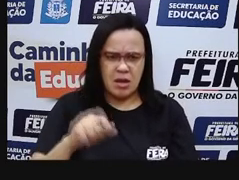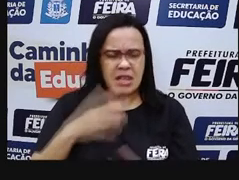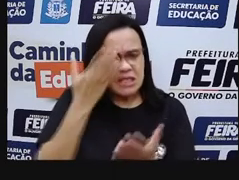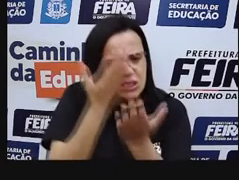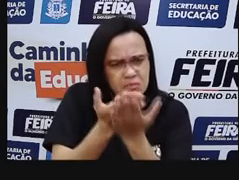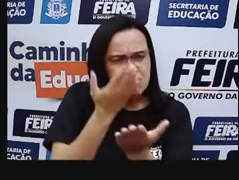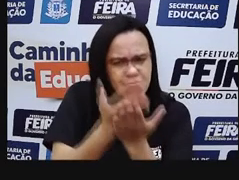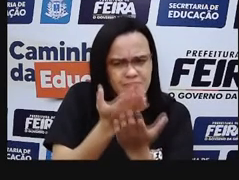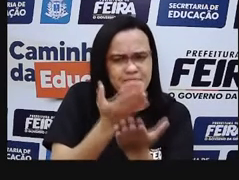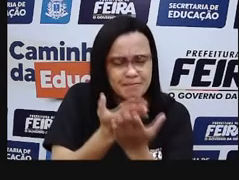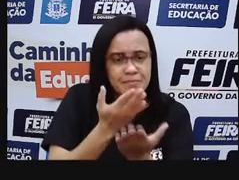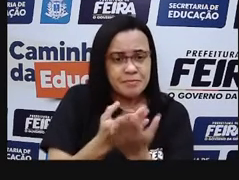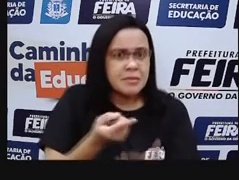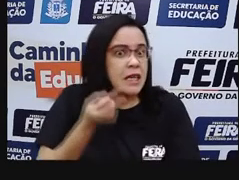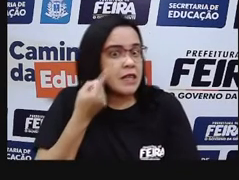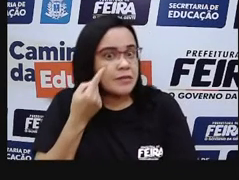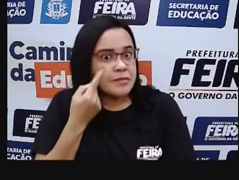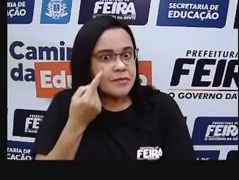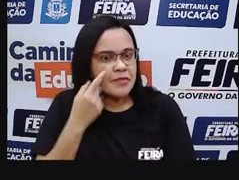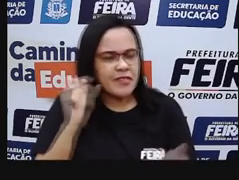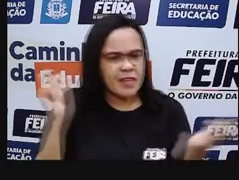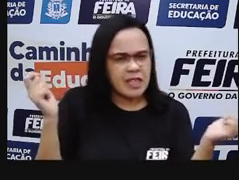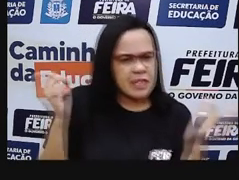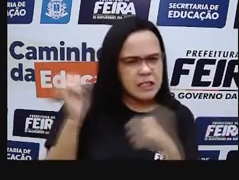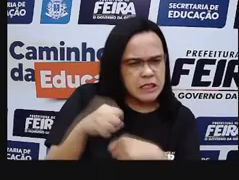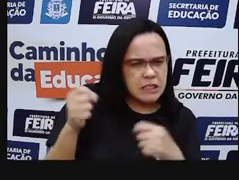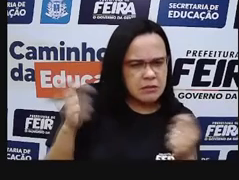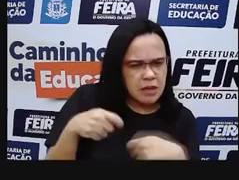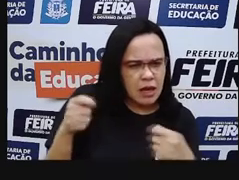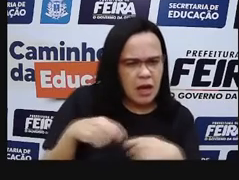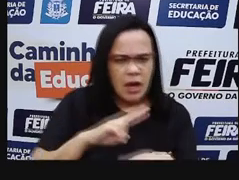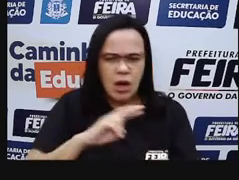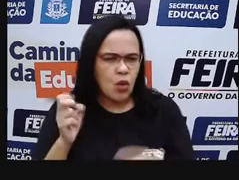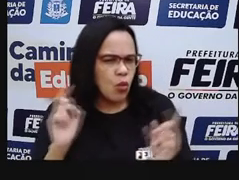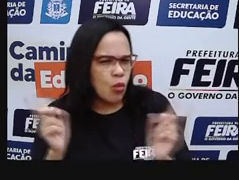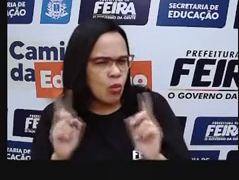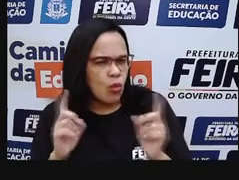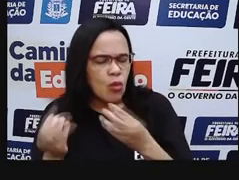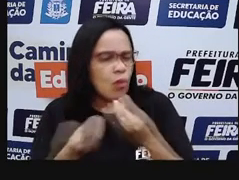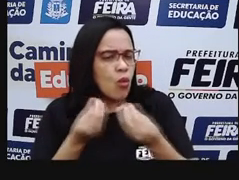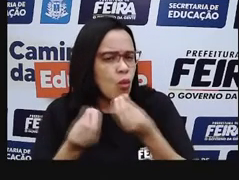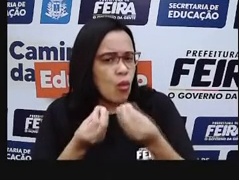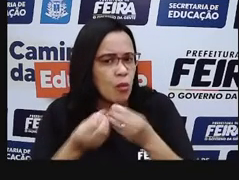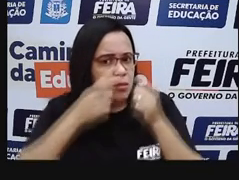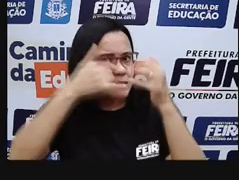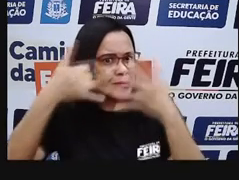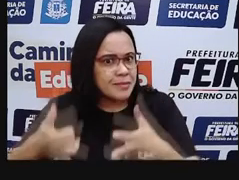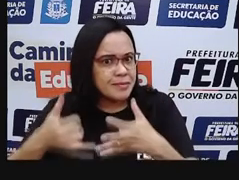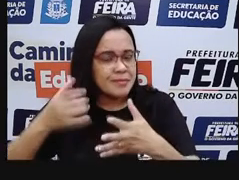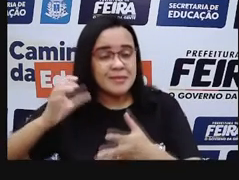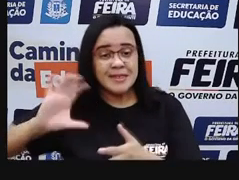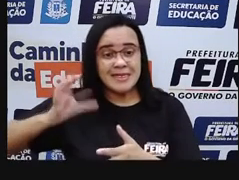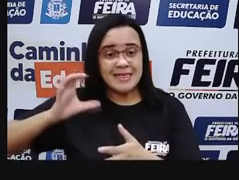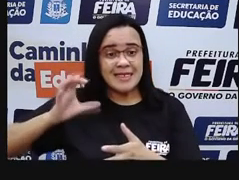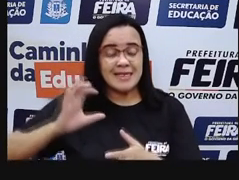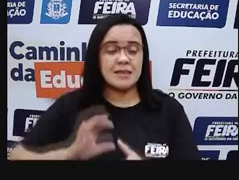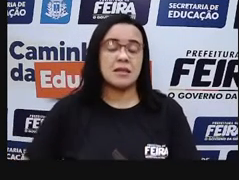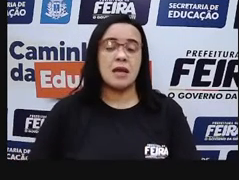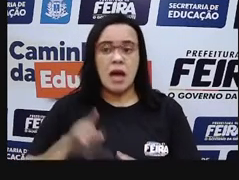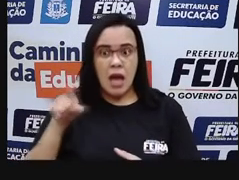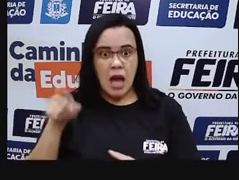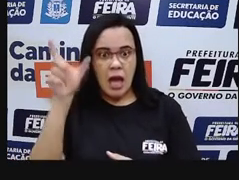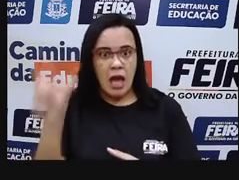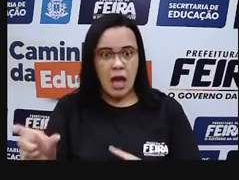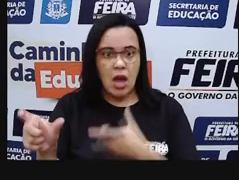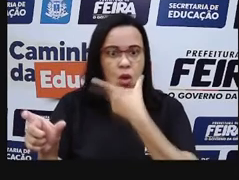violação e pegar essa se dar certo mas não estudar Isso não vê na ciência como é que a gente vem cá isso é que acontece e é que ele